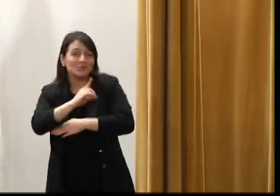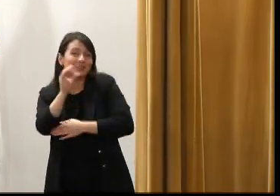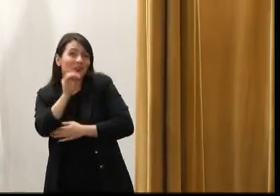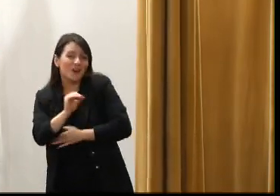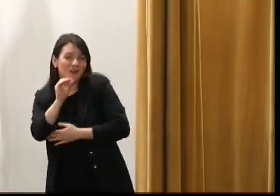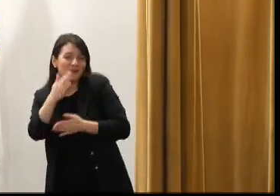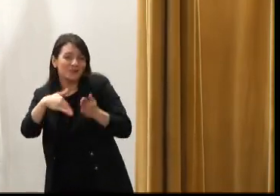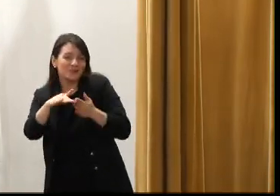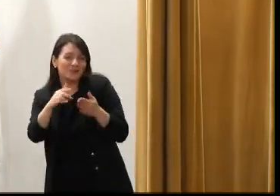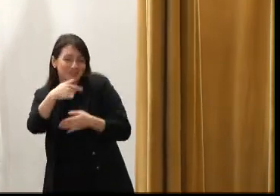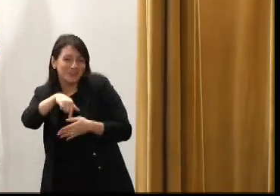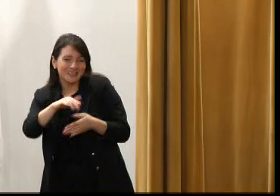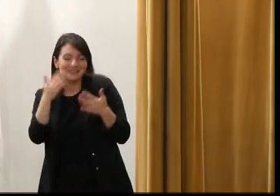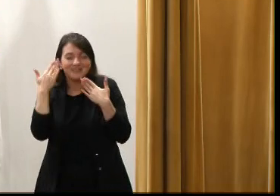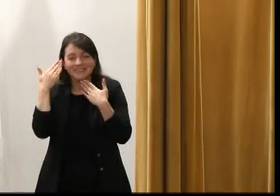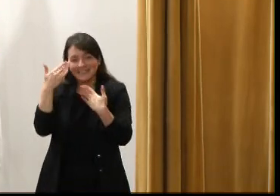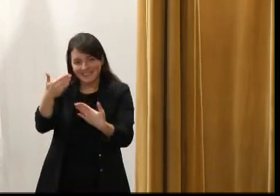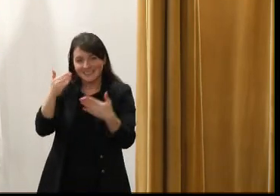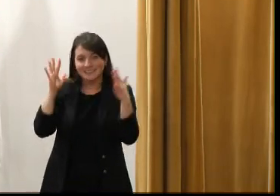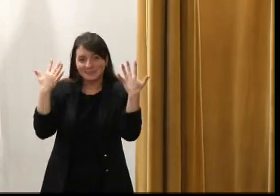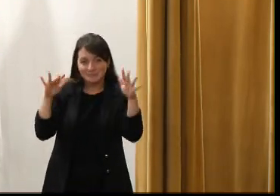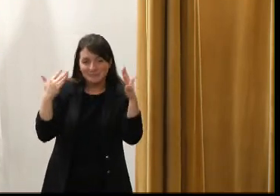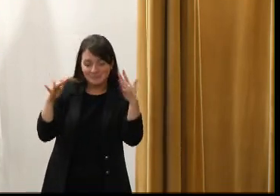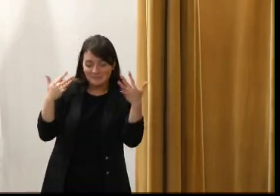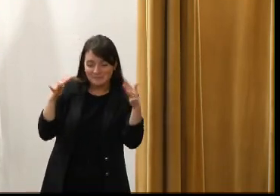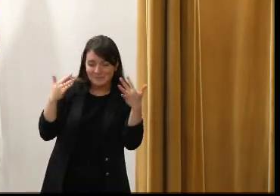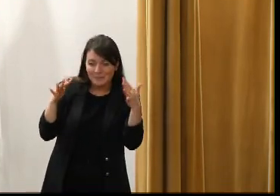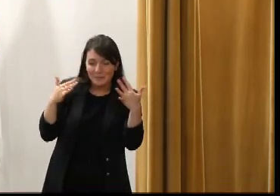nós. Muito obrigada.